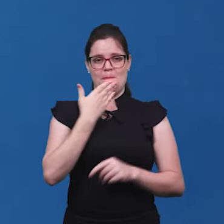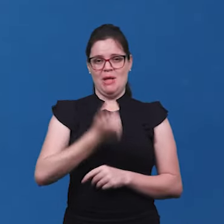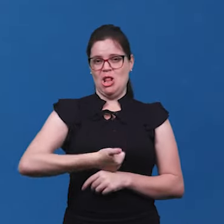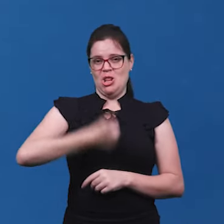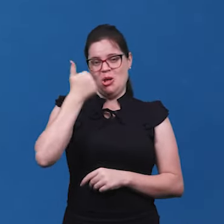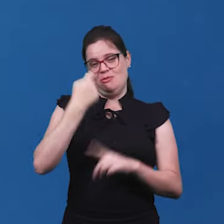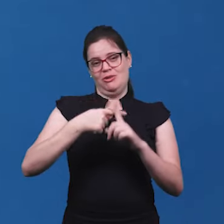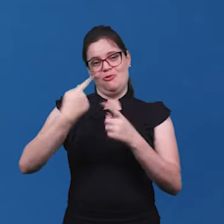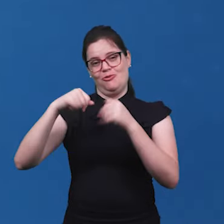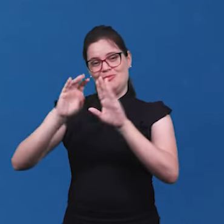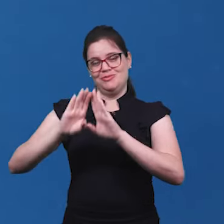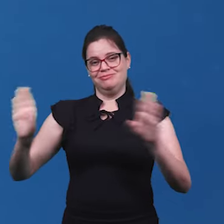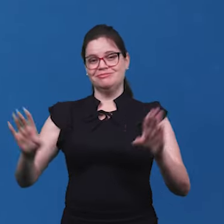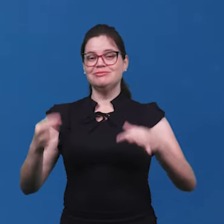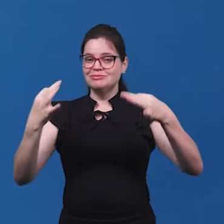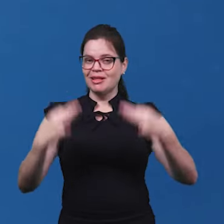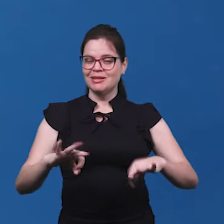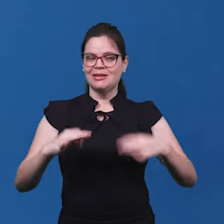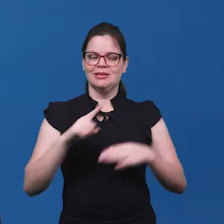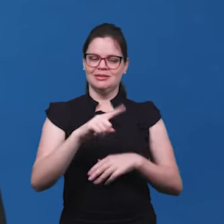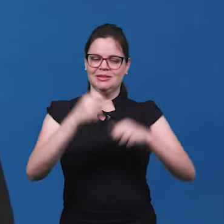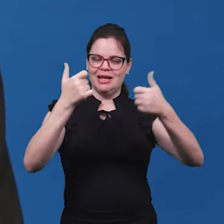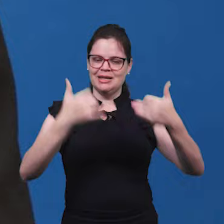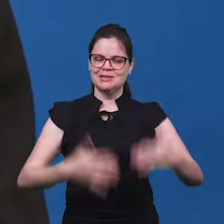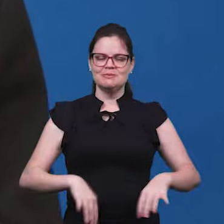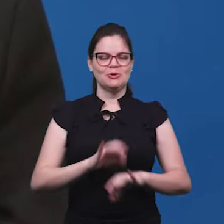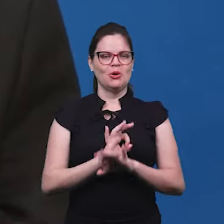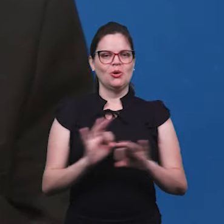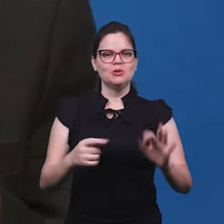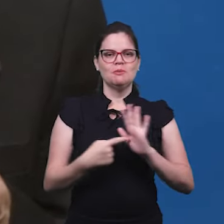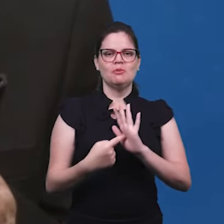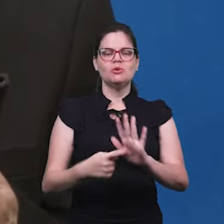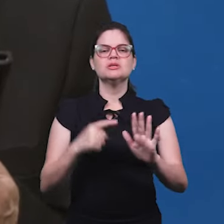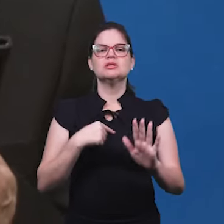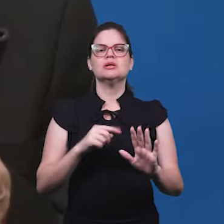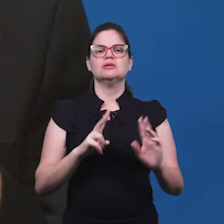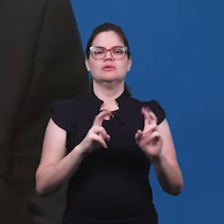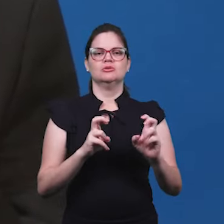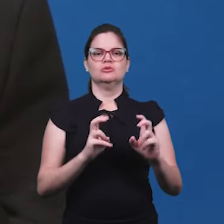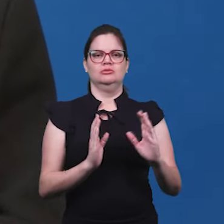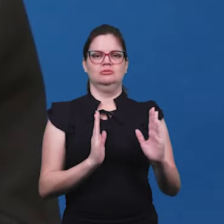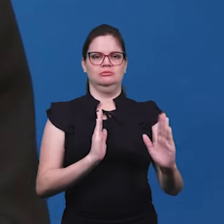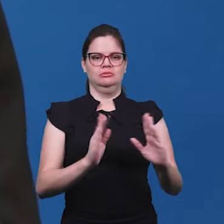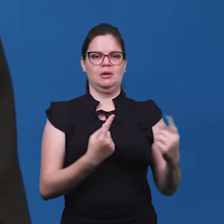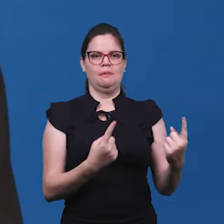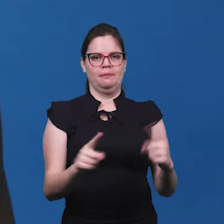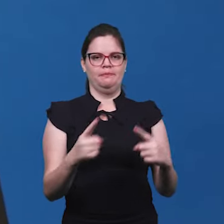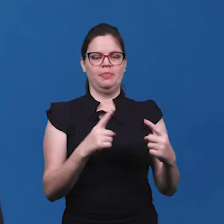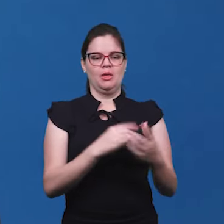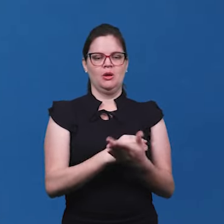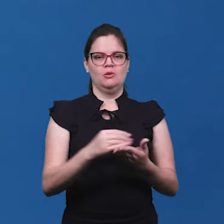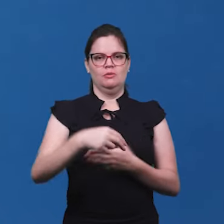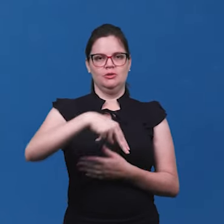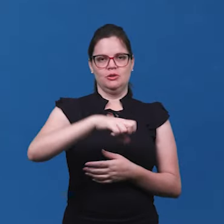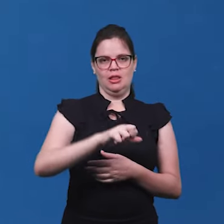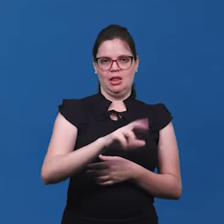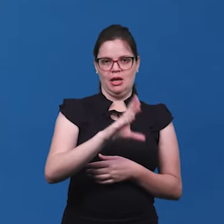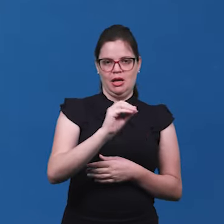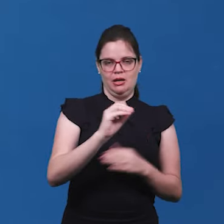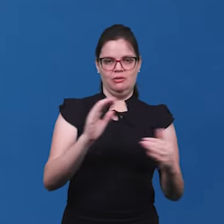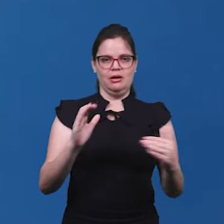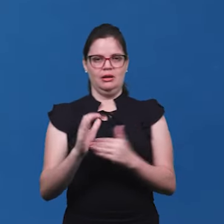Então realmente esse período ali, você até citou muito bem, começando ali as perseguições no império do imperador